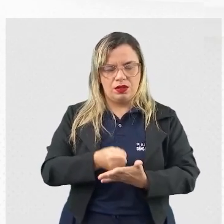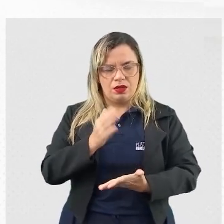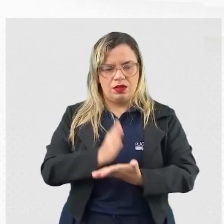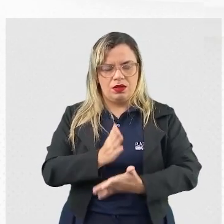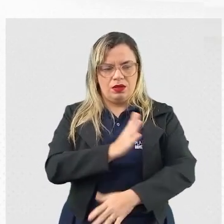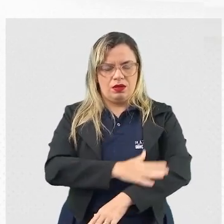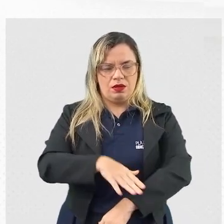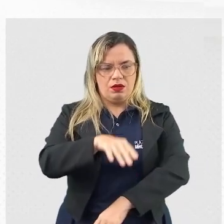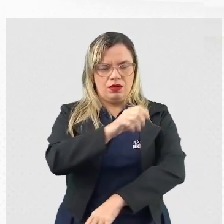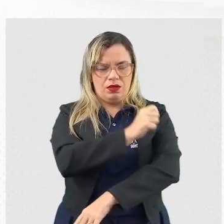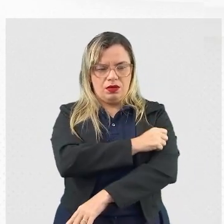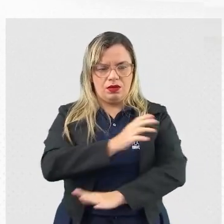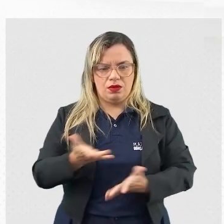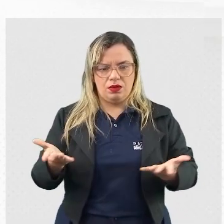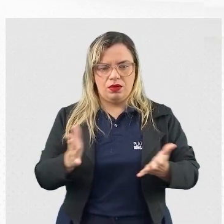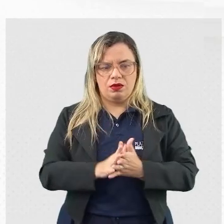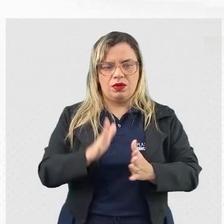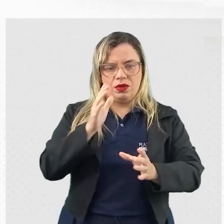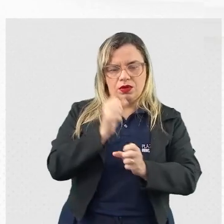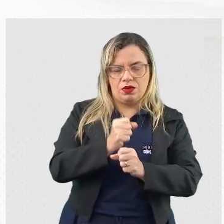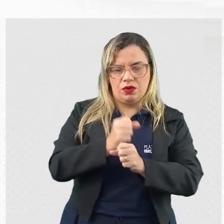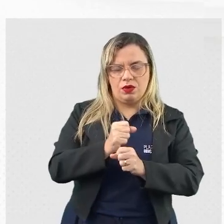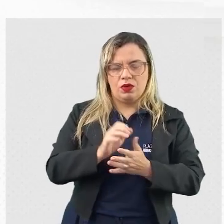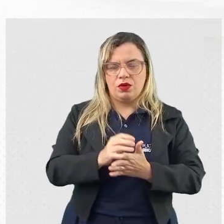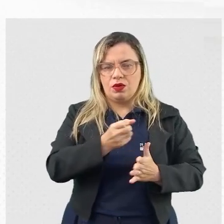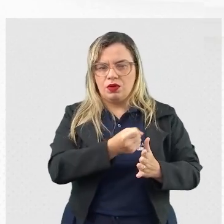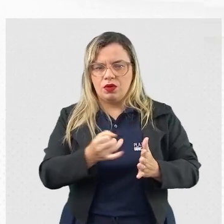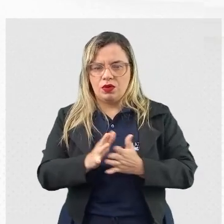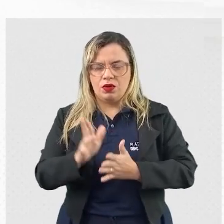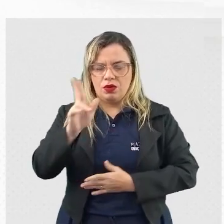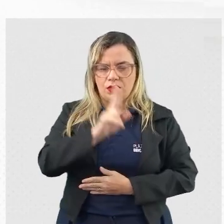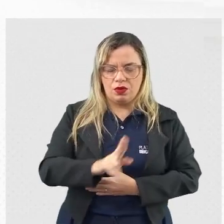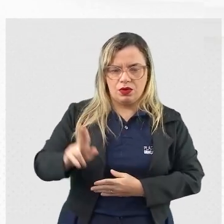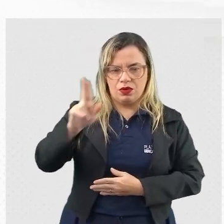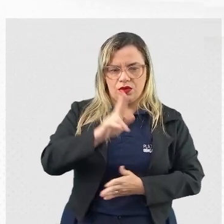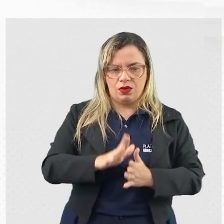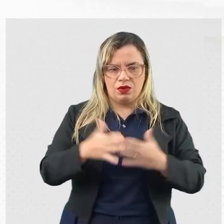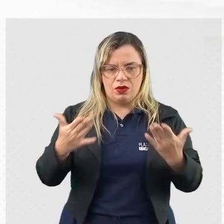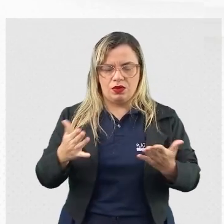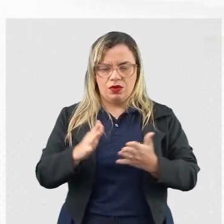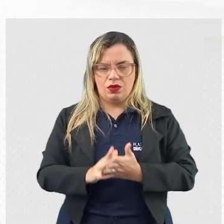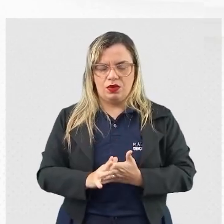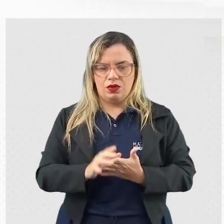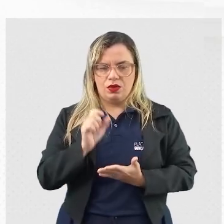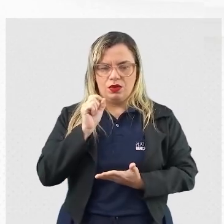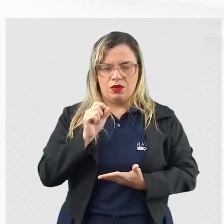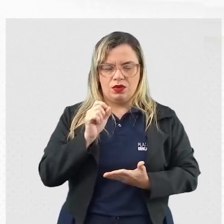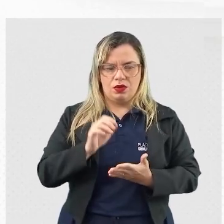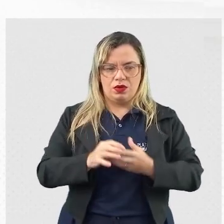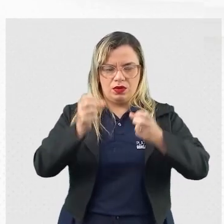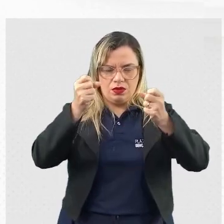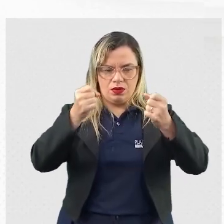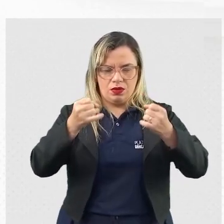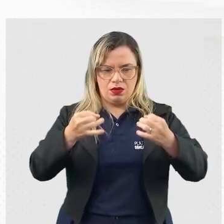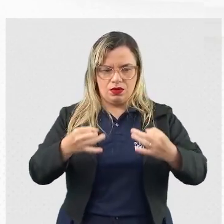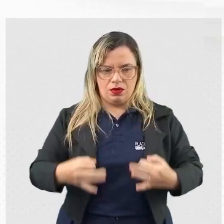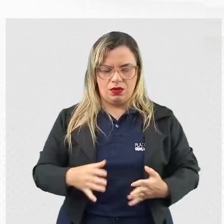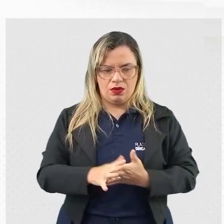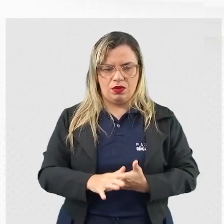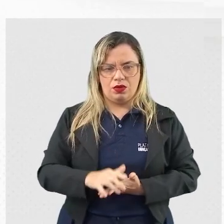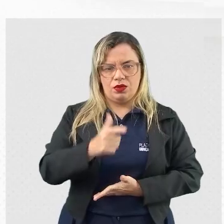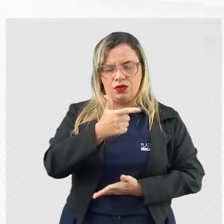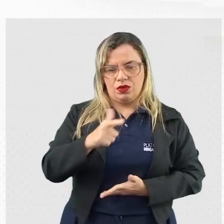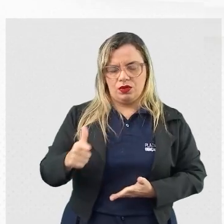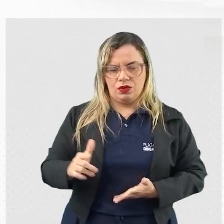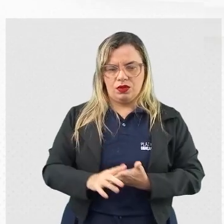quantos usam transporte público. Tá? Porque é destes, né, que a questão fala, que serão aqueles que não têm